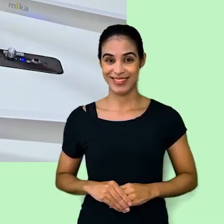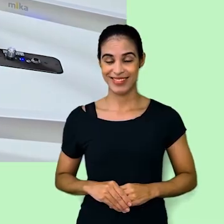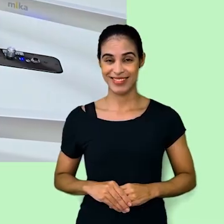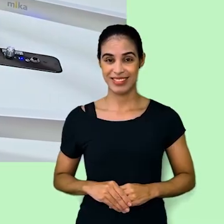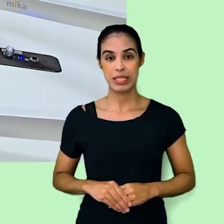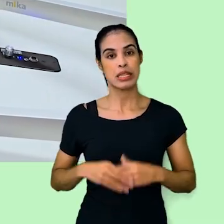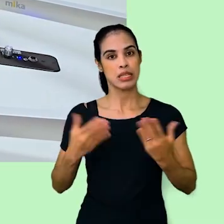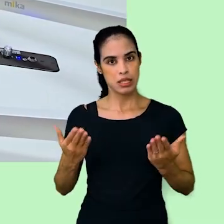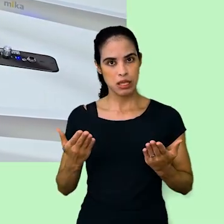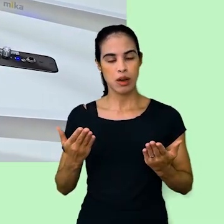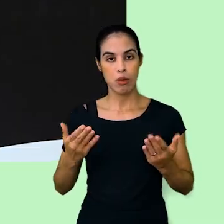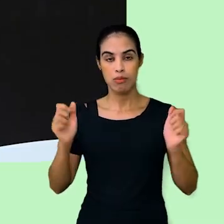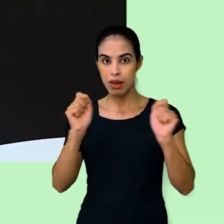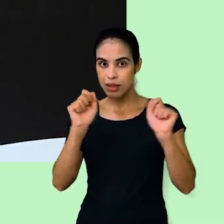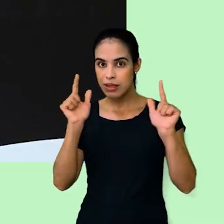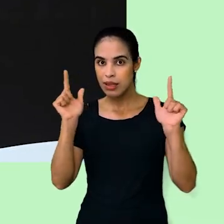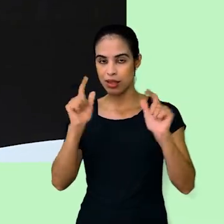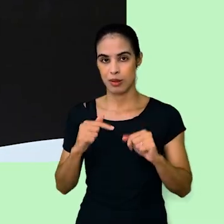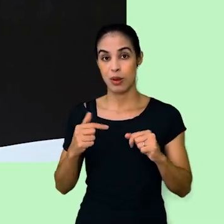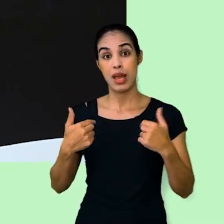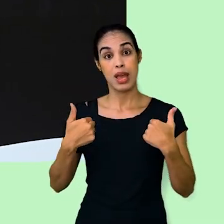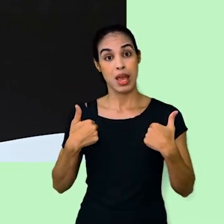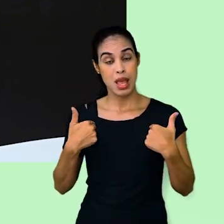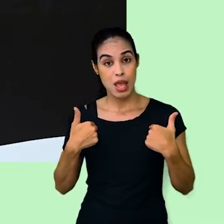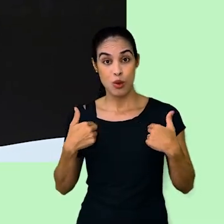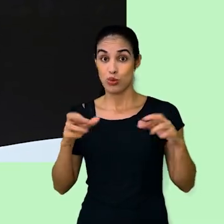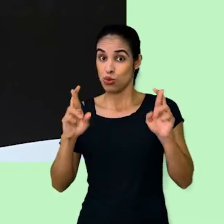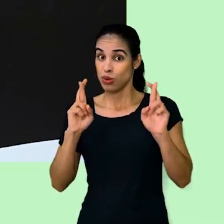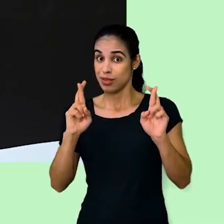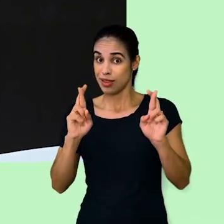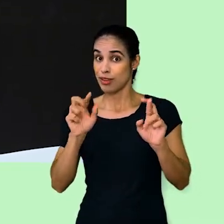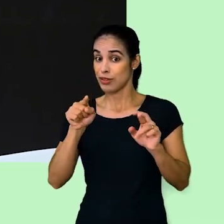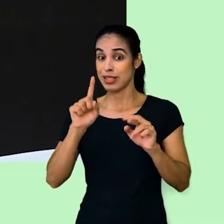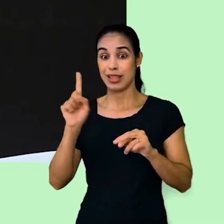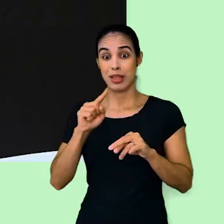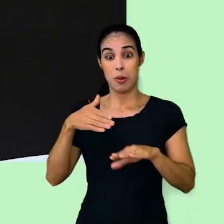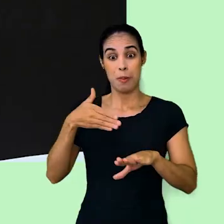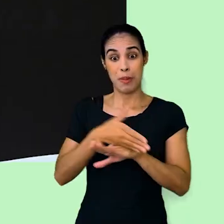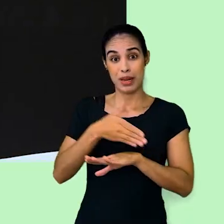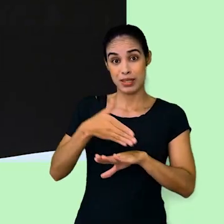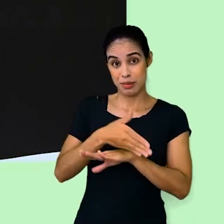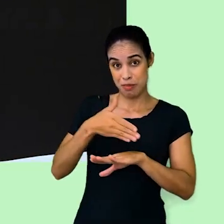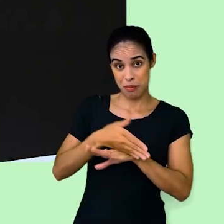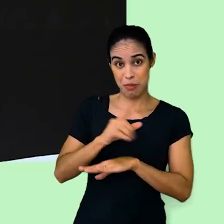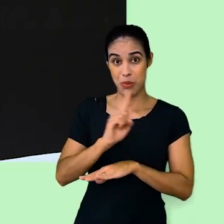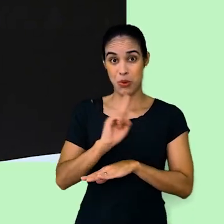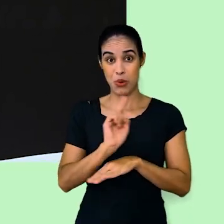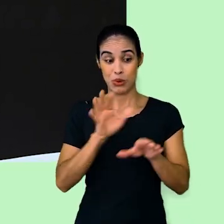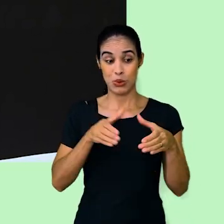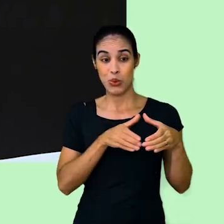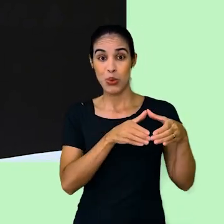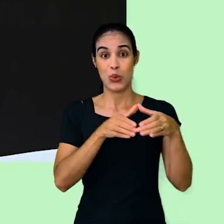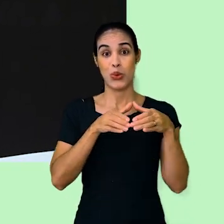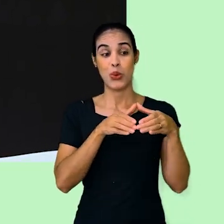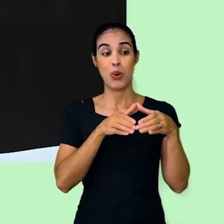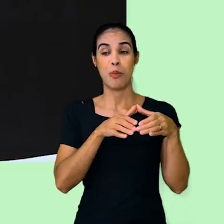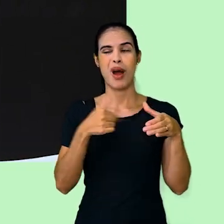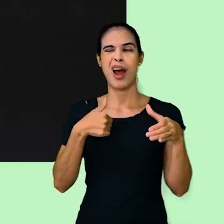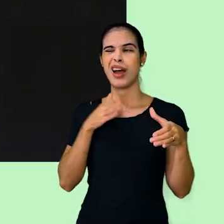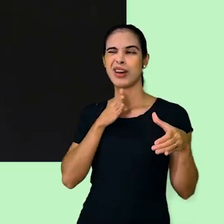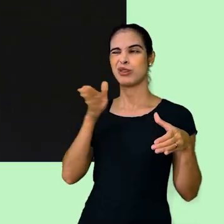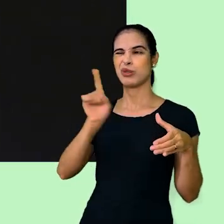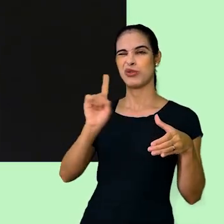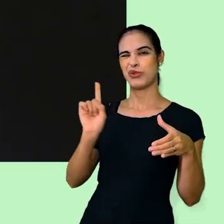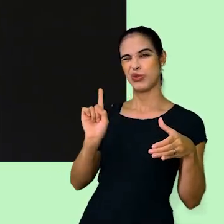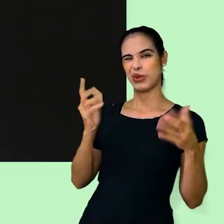Então, fica de olho. Eu espero que você não tenha participado daquele bloquinho do não apareceu nem avisou.